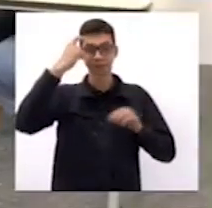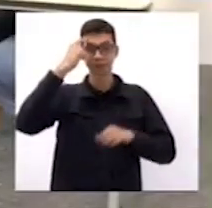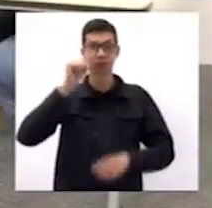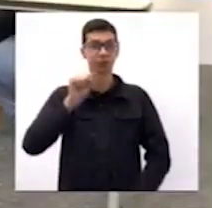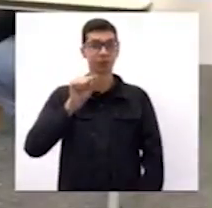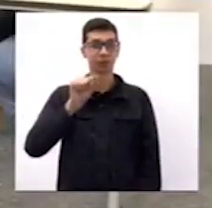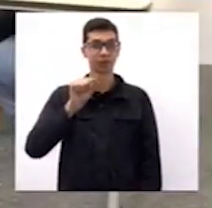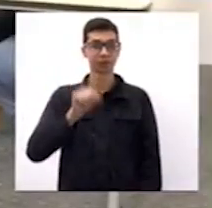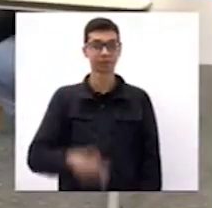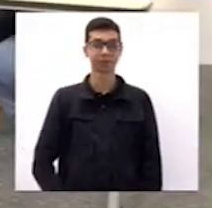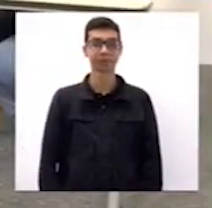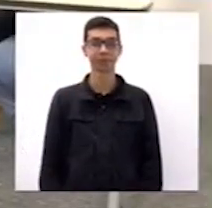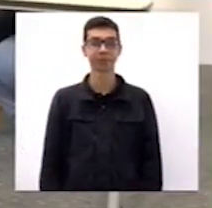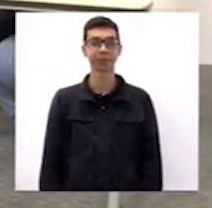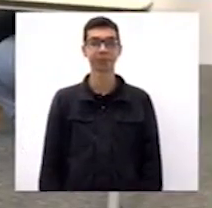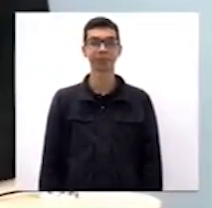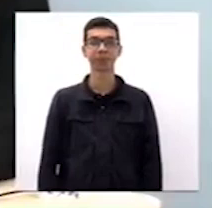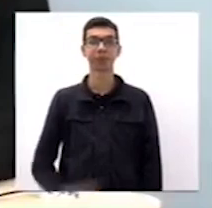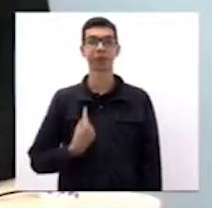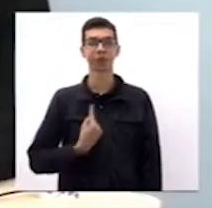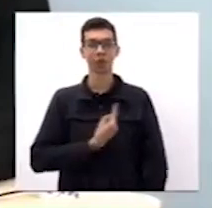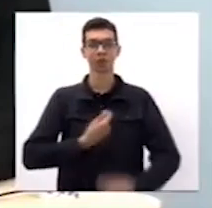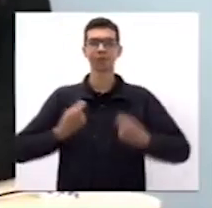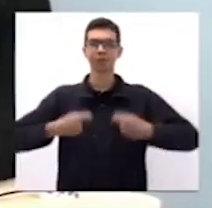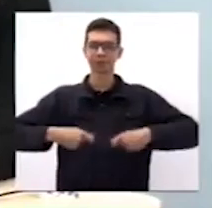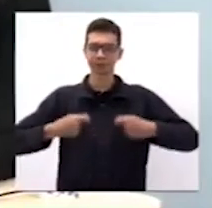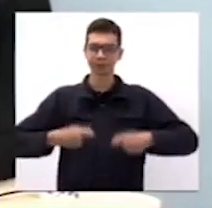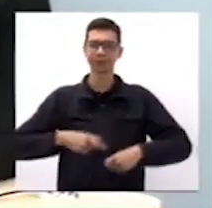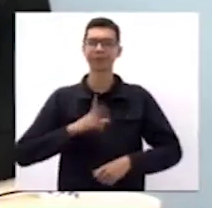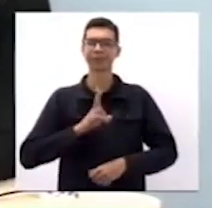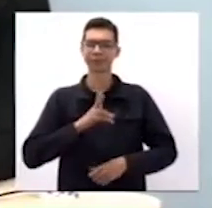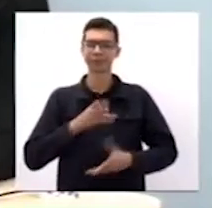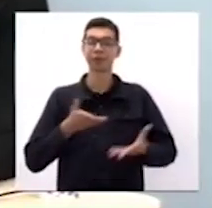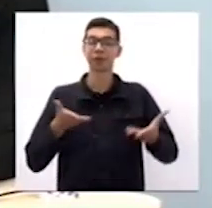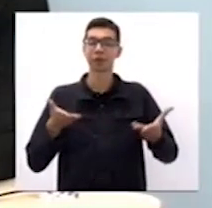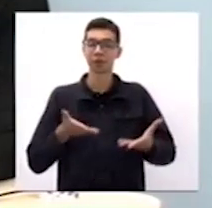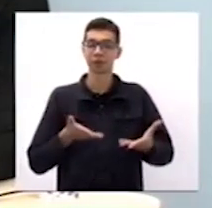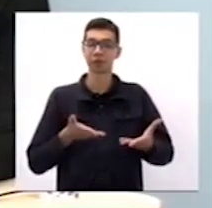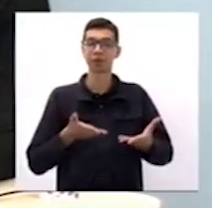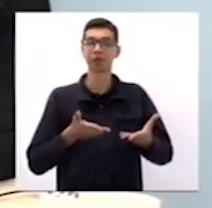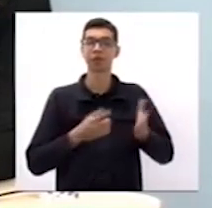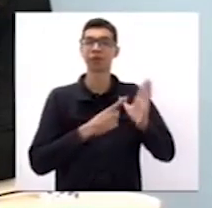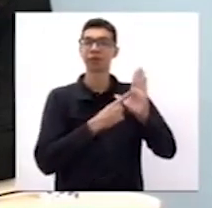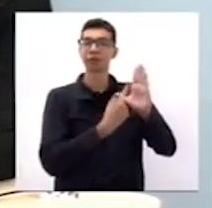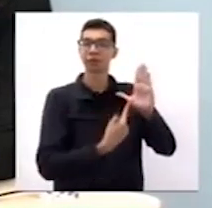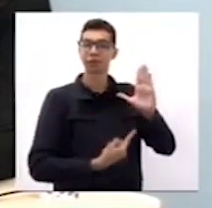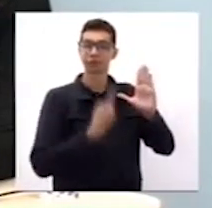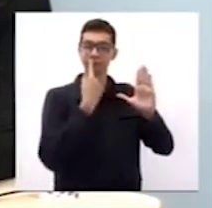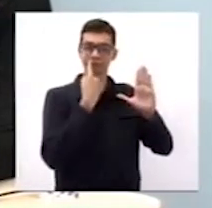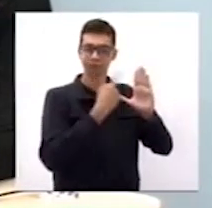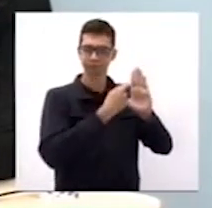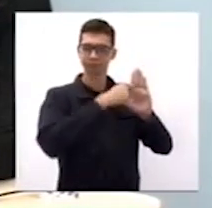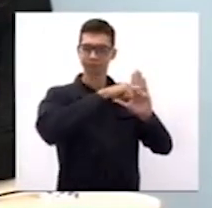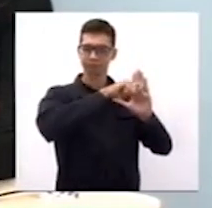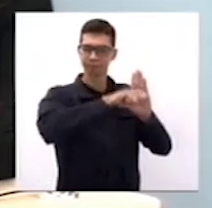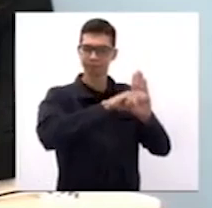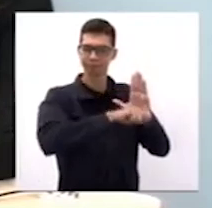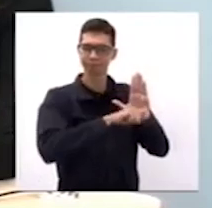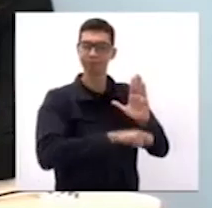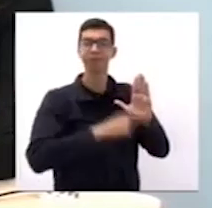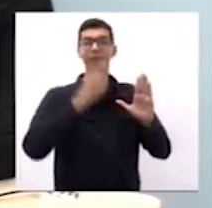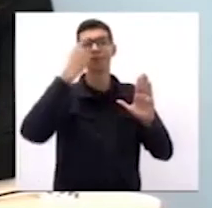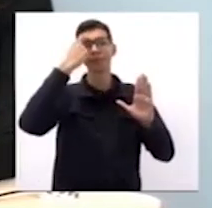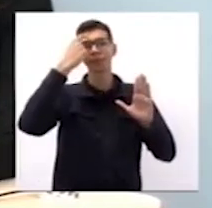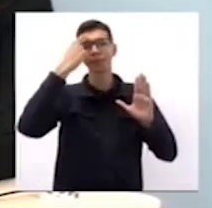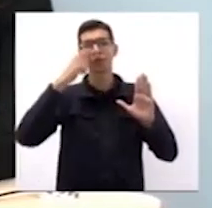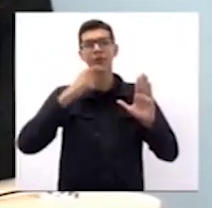Juliette? Que a gente revisite esse diário de bordo agora. E pensando, né? Quais foram os pontos